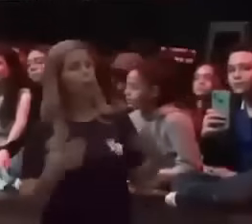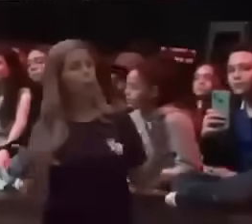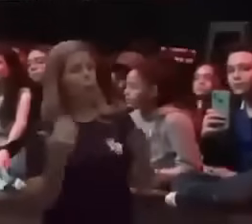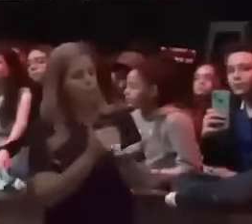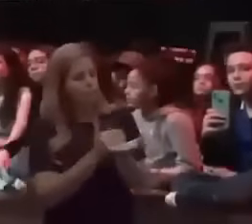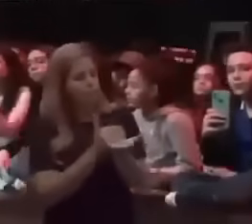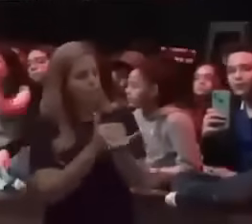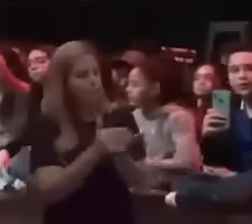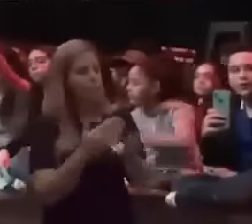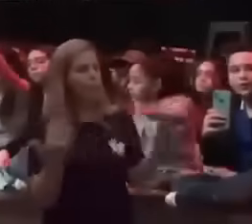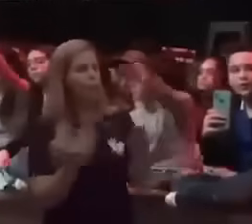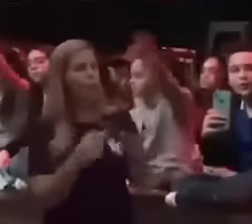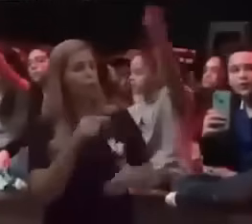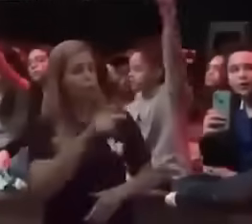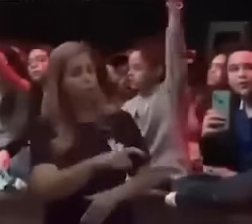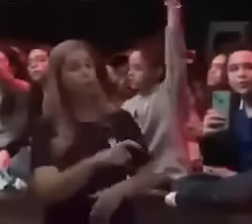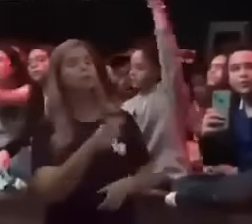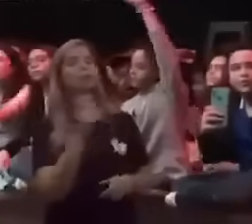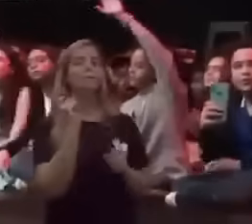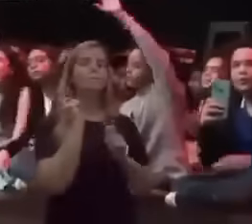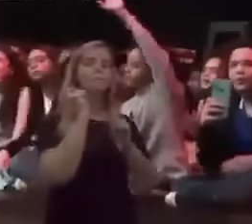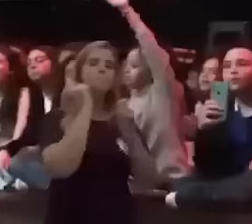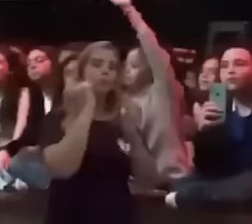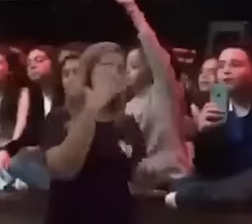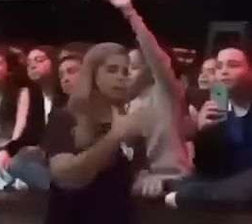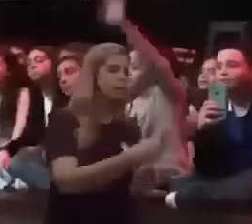ti um pescador de homens.